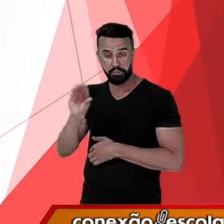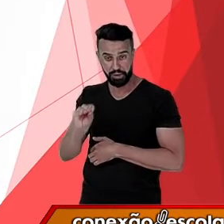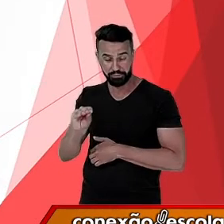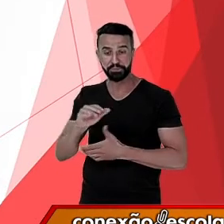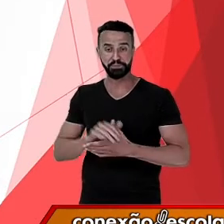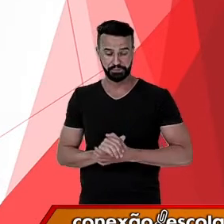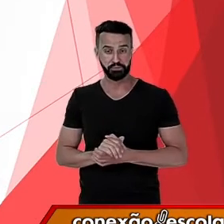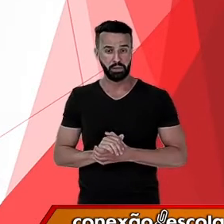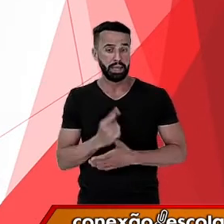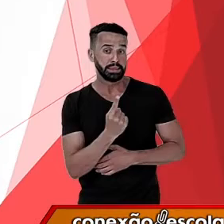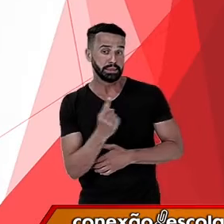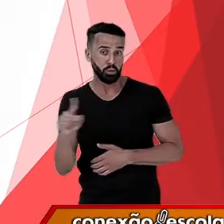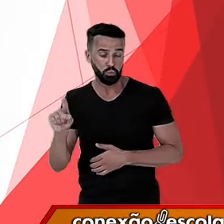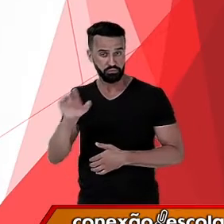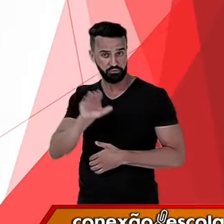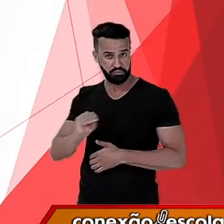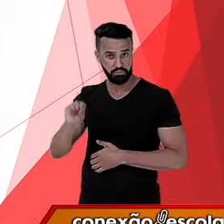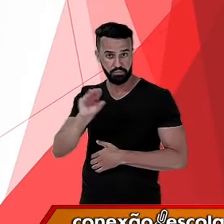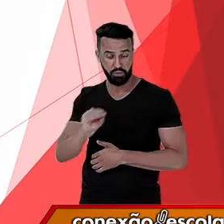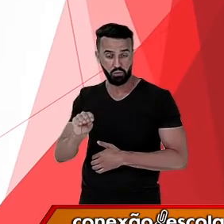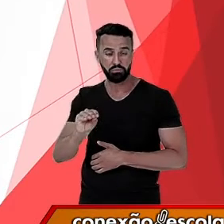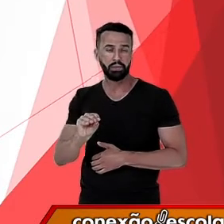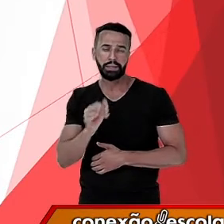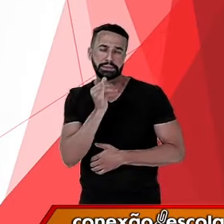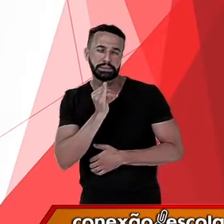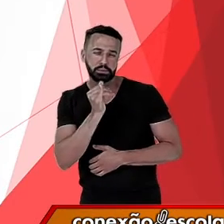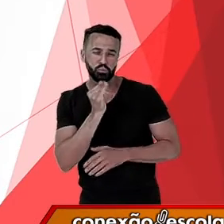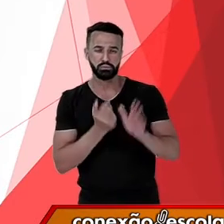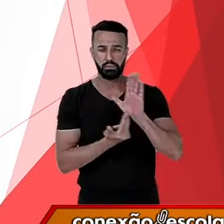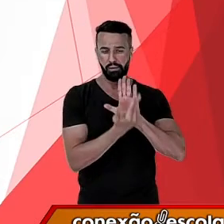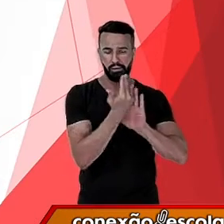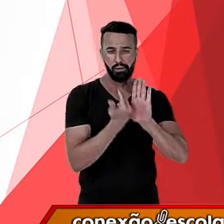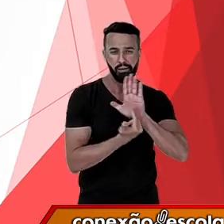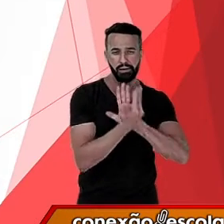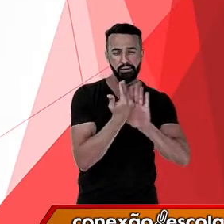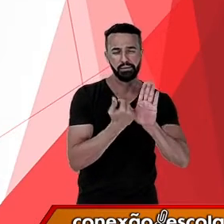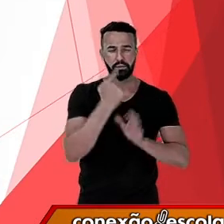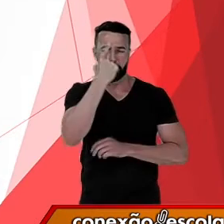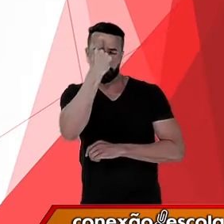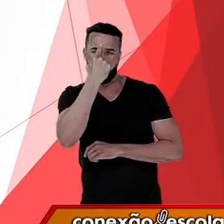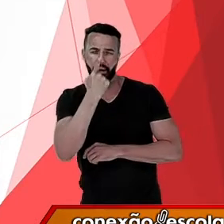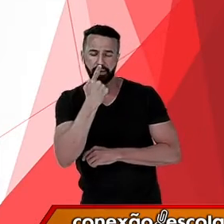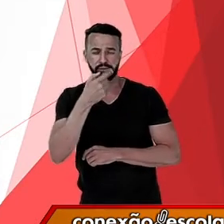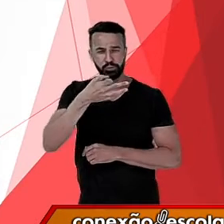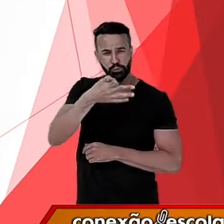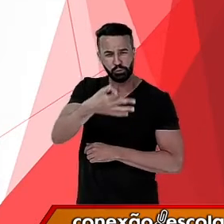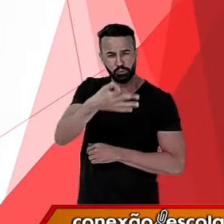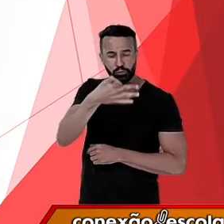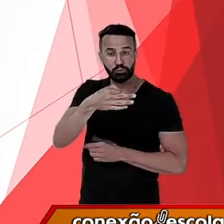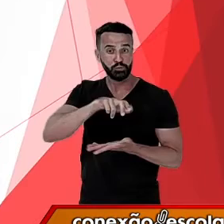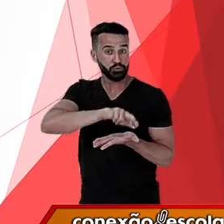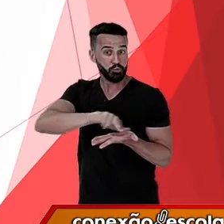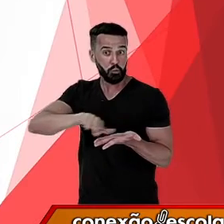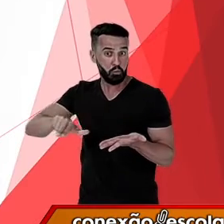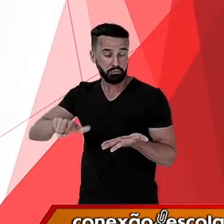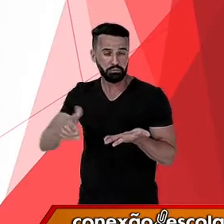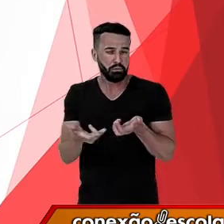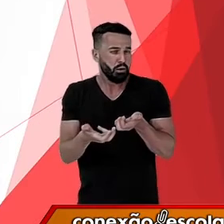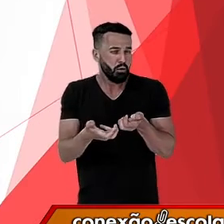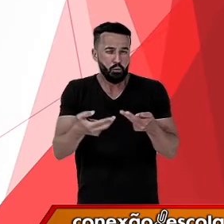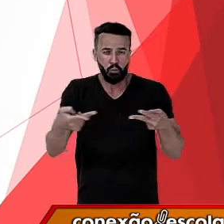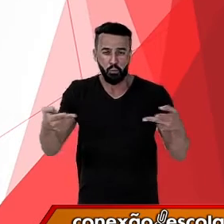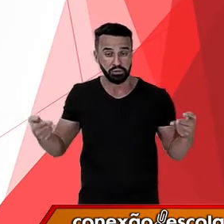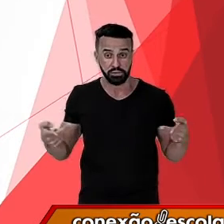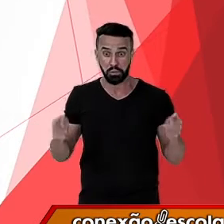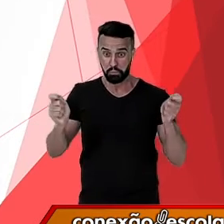nós utilizamos desenhos, imagens, sons, enfim, outras coisas que podem